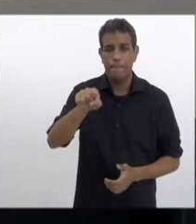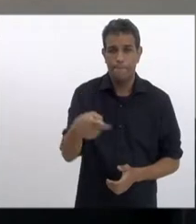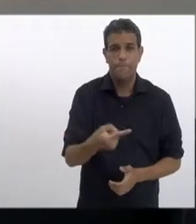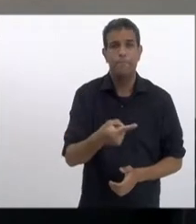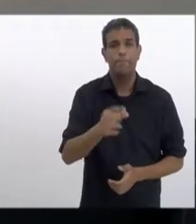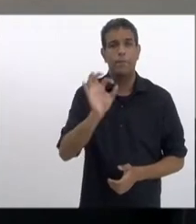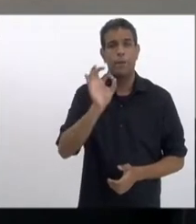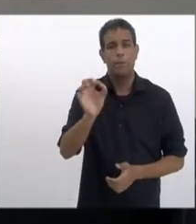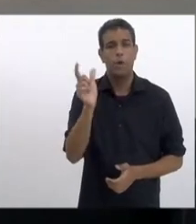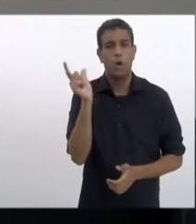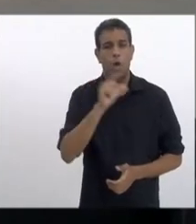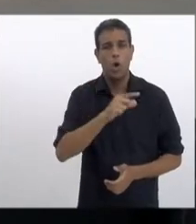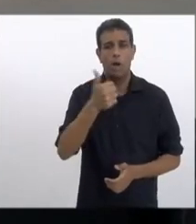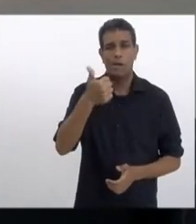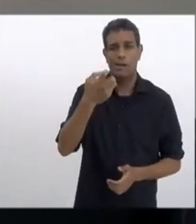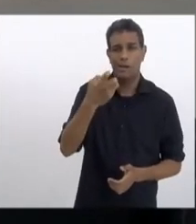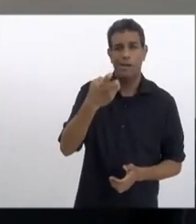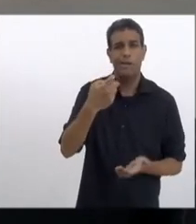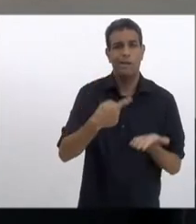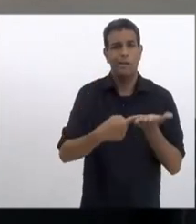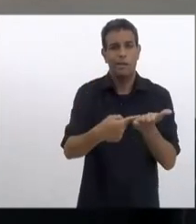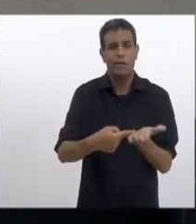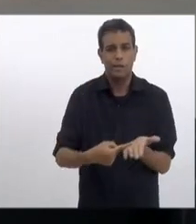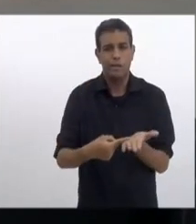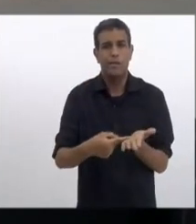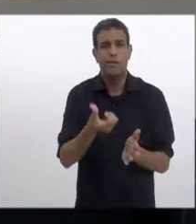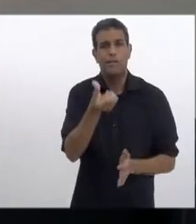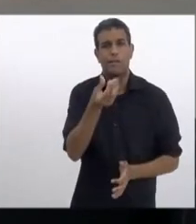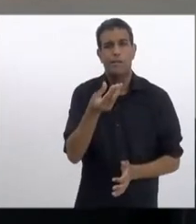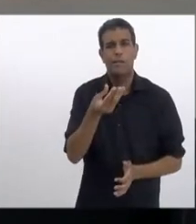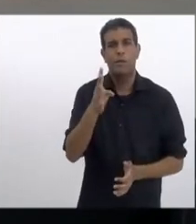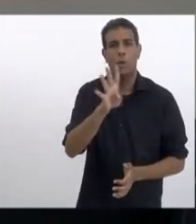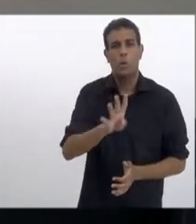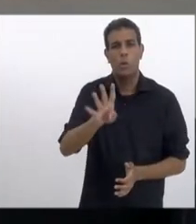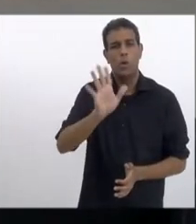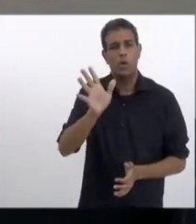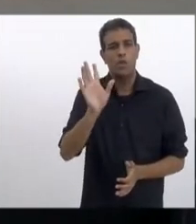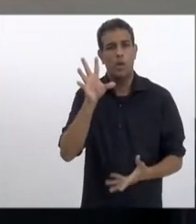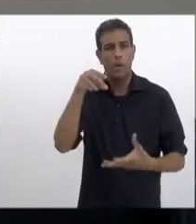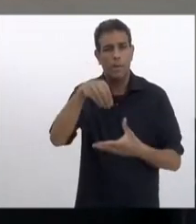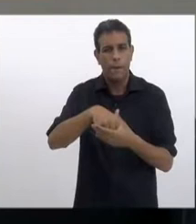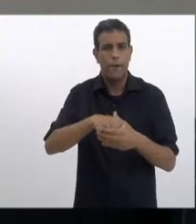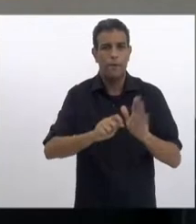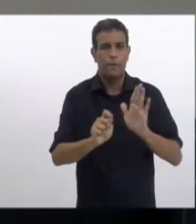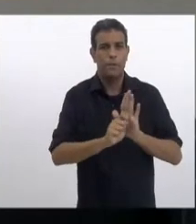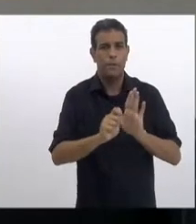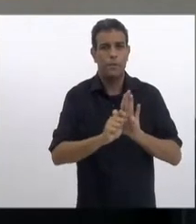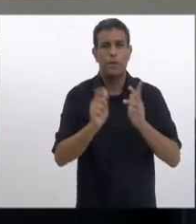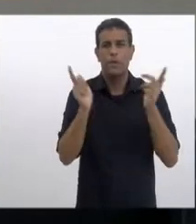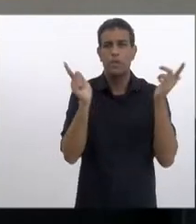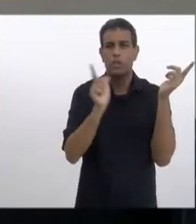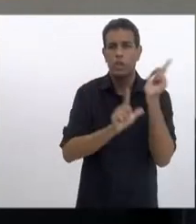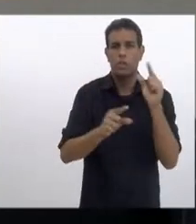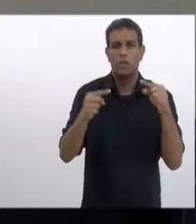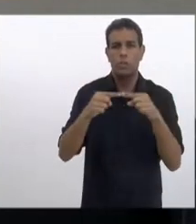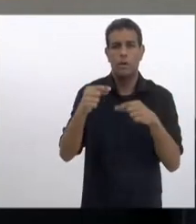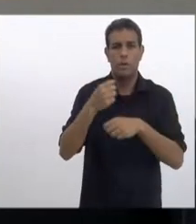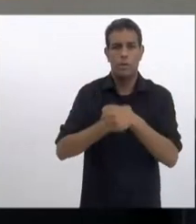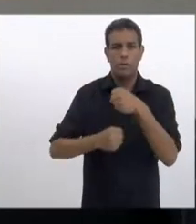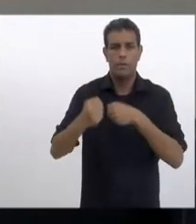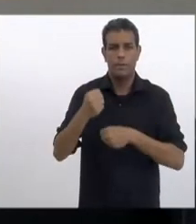5,5% da população entre 15 e 64 anos já usou drogas pelo menos uma vez no ano